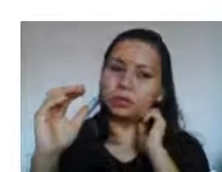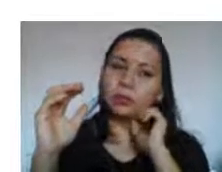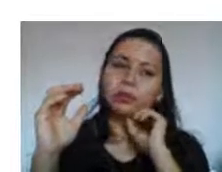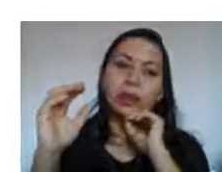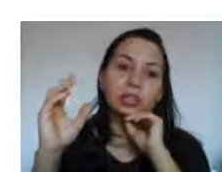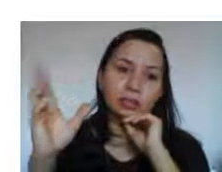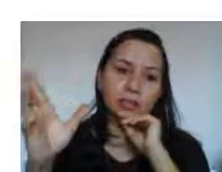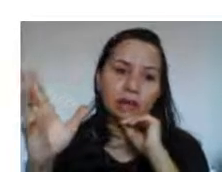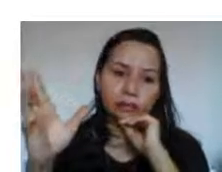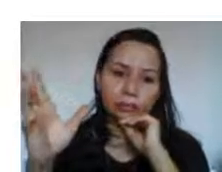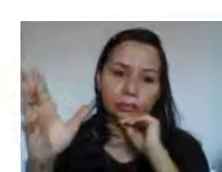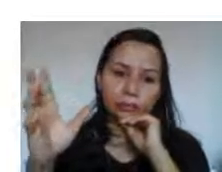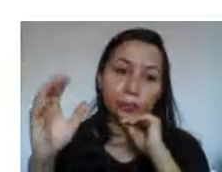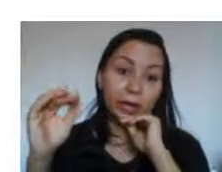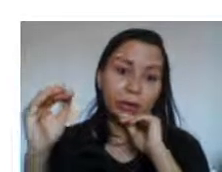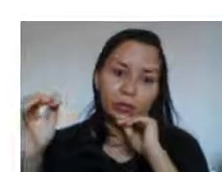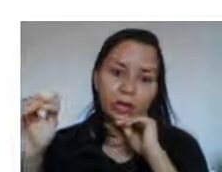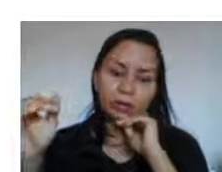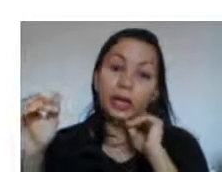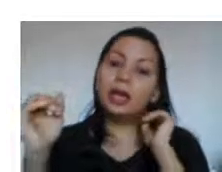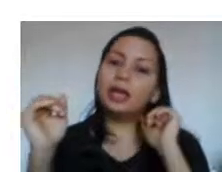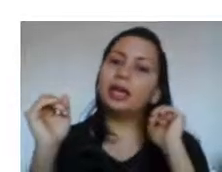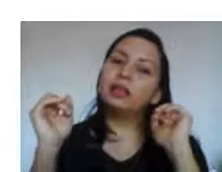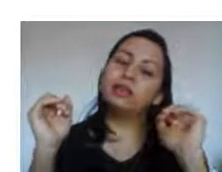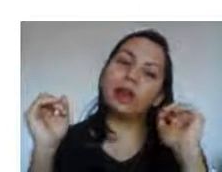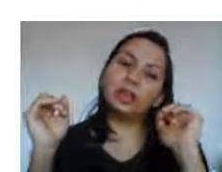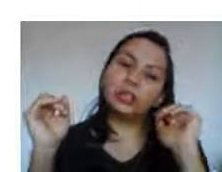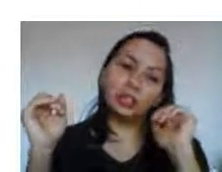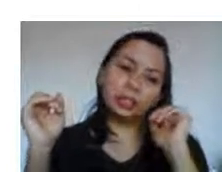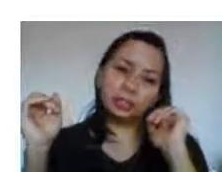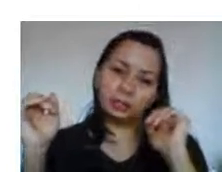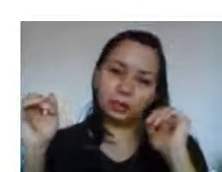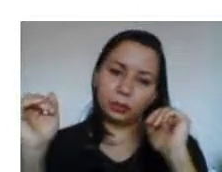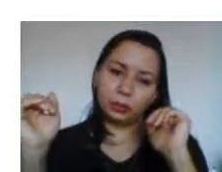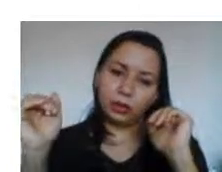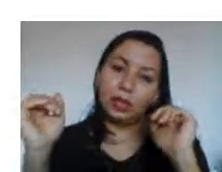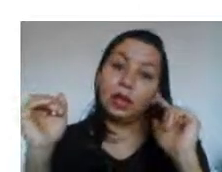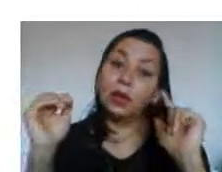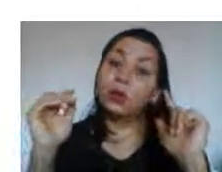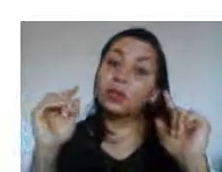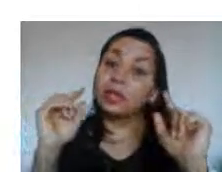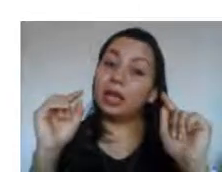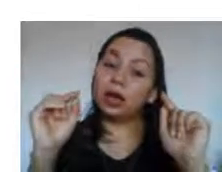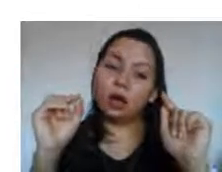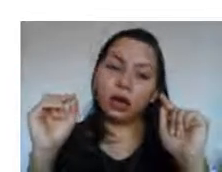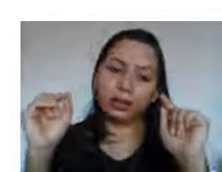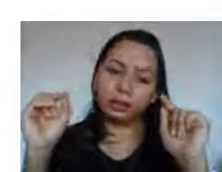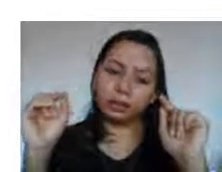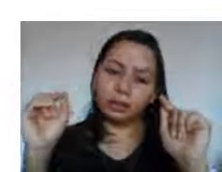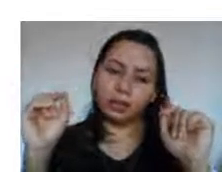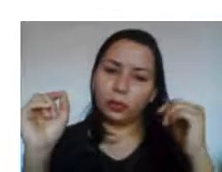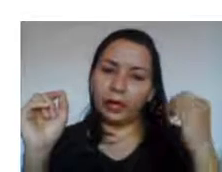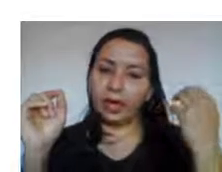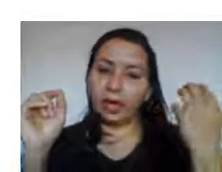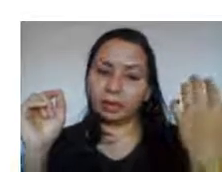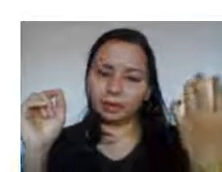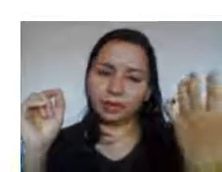digamos assim, uma faixa instável, um período instável, e entra em faixa de transição. Se ocorre a